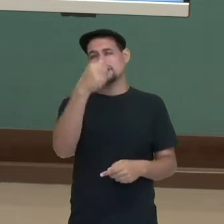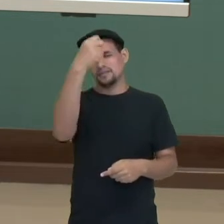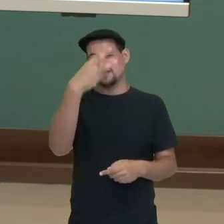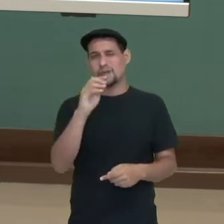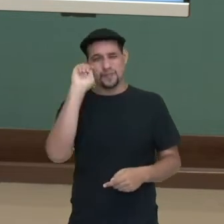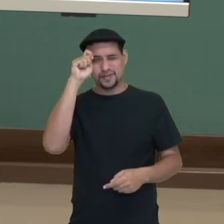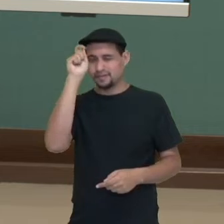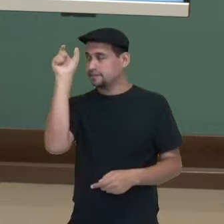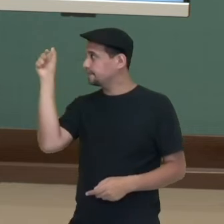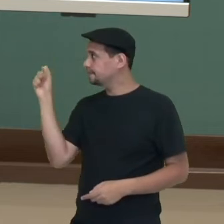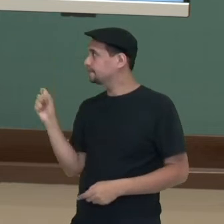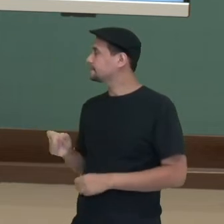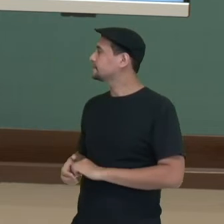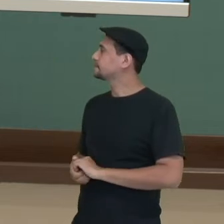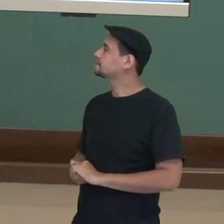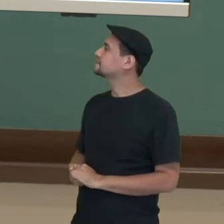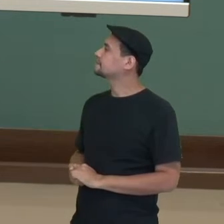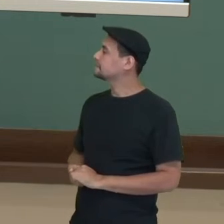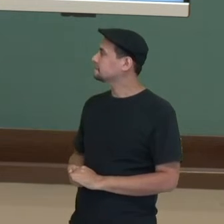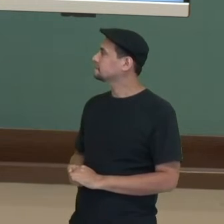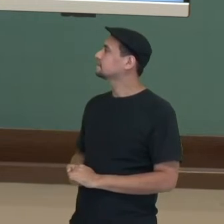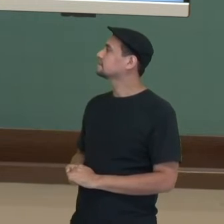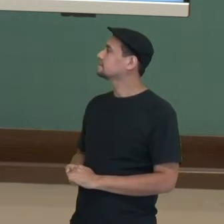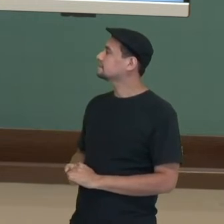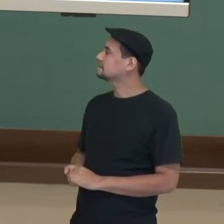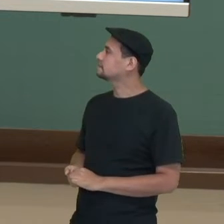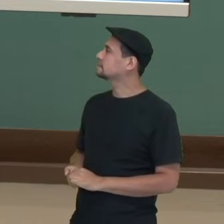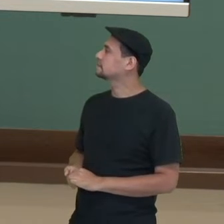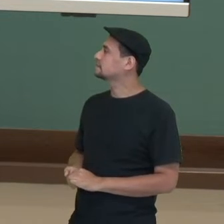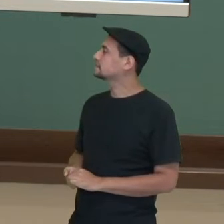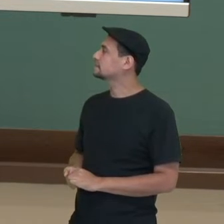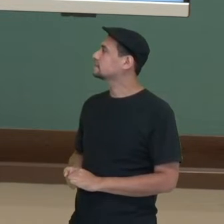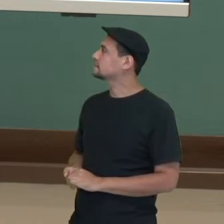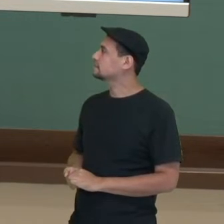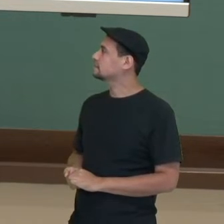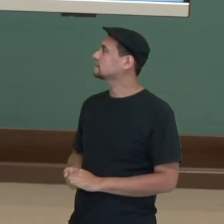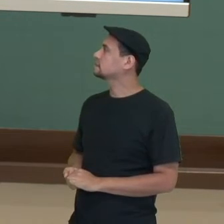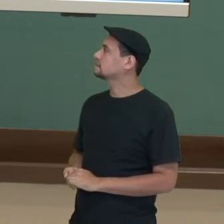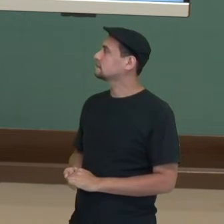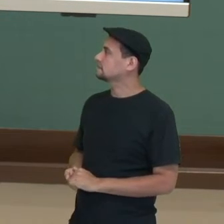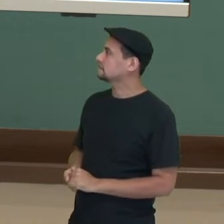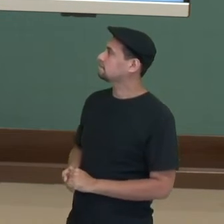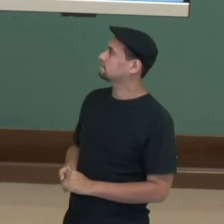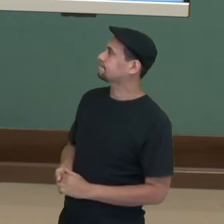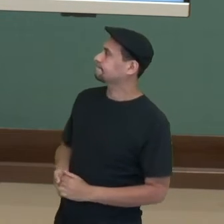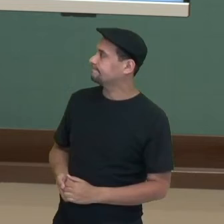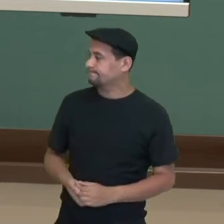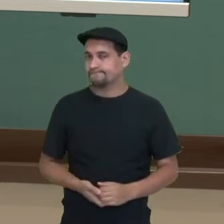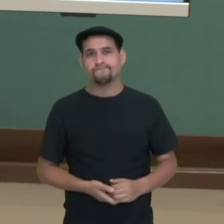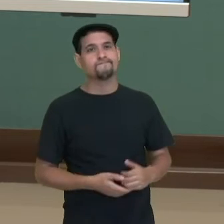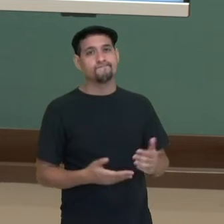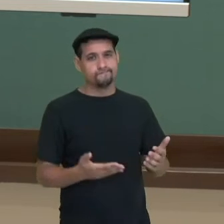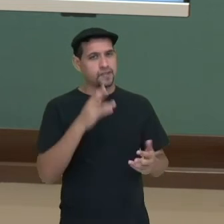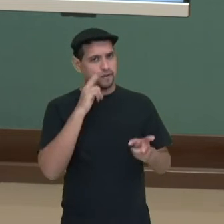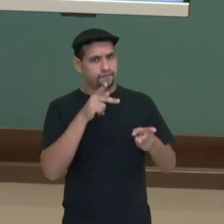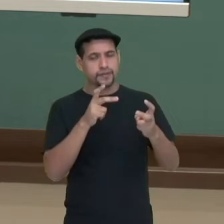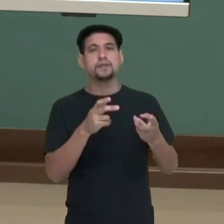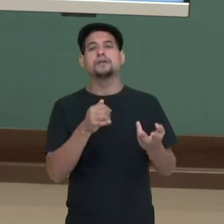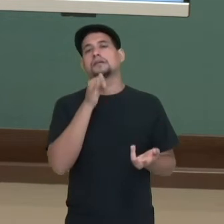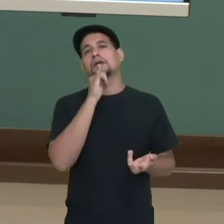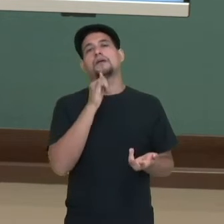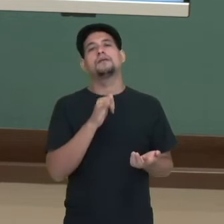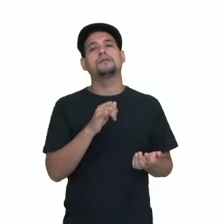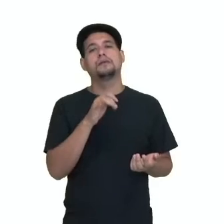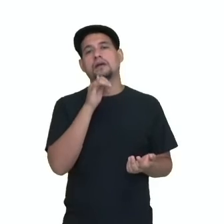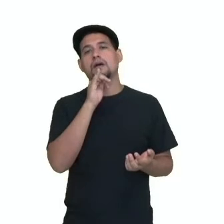downhill, dual shallow, trip trail, uphill e o cicloturismo.